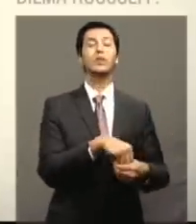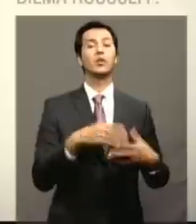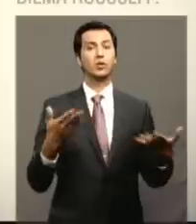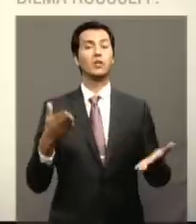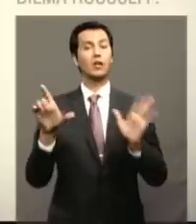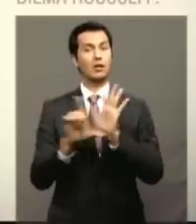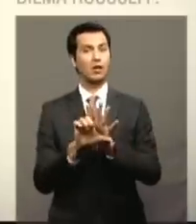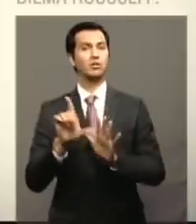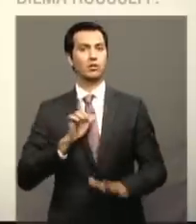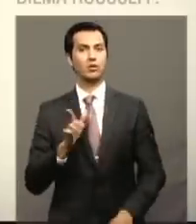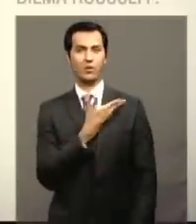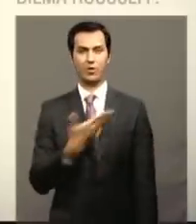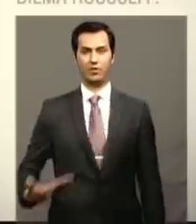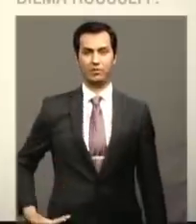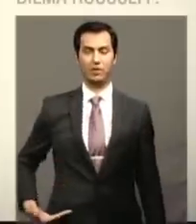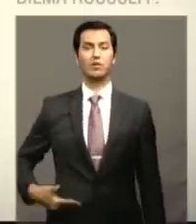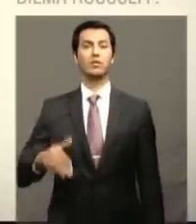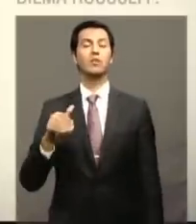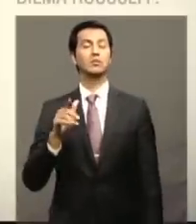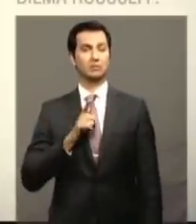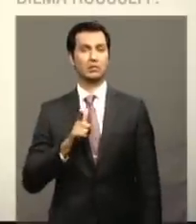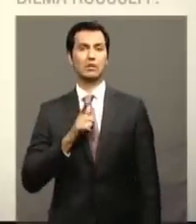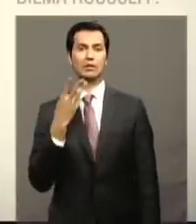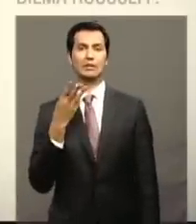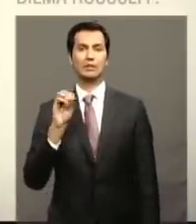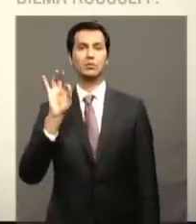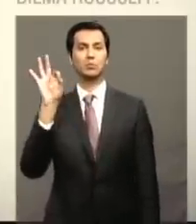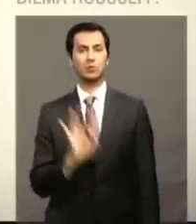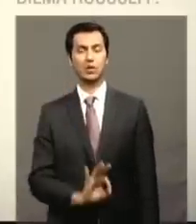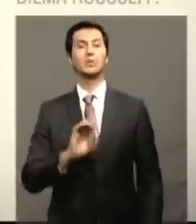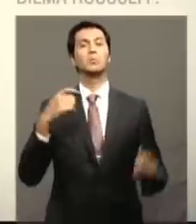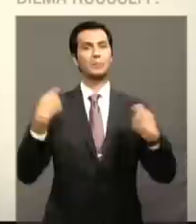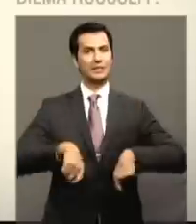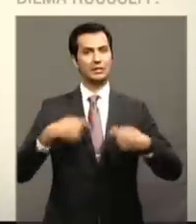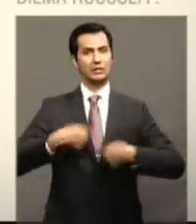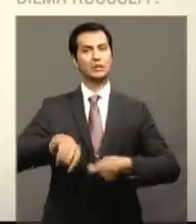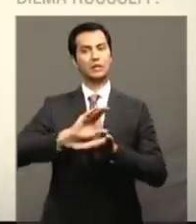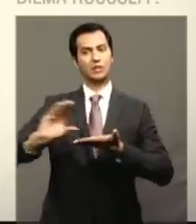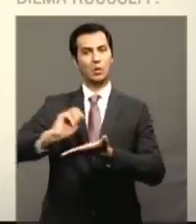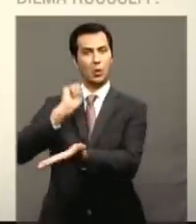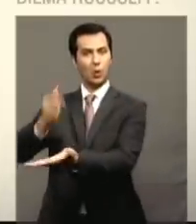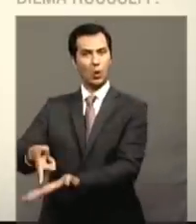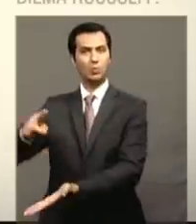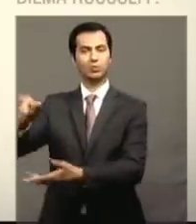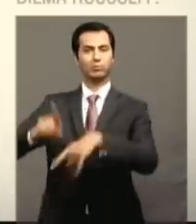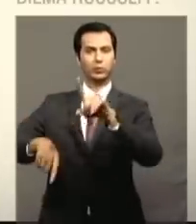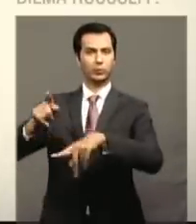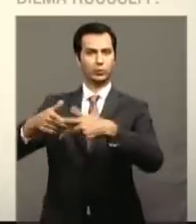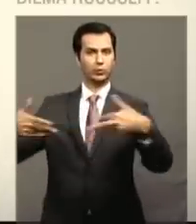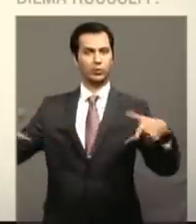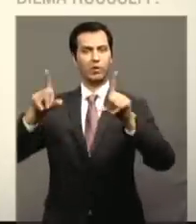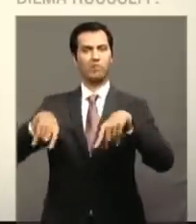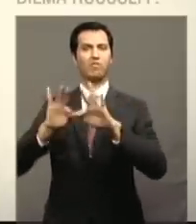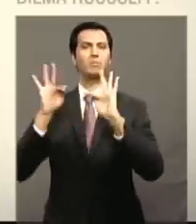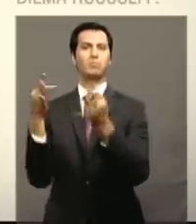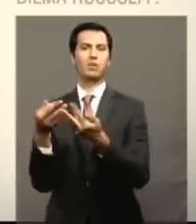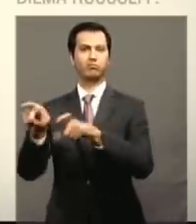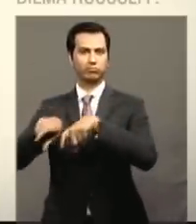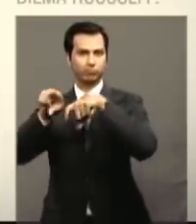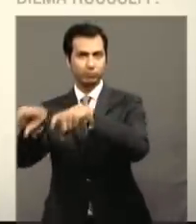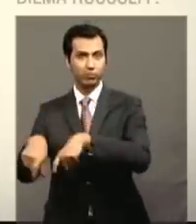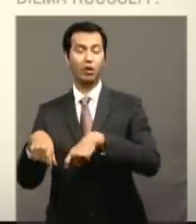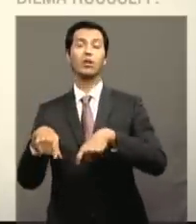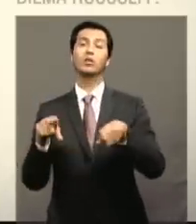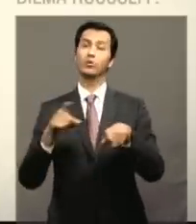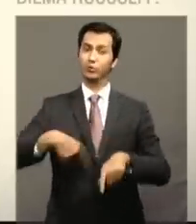merenda escolar deve ser aplicado em compras da Agricultura Familiar a venda dos produtos vai aumentar também a